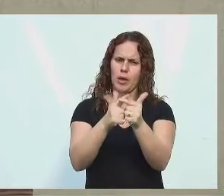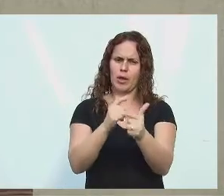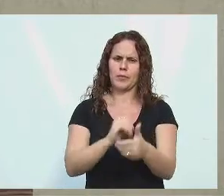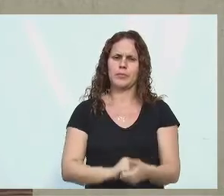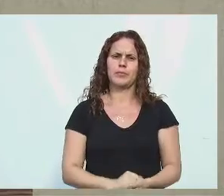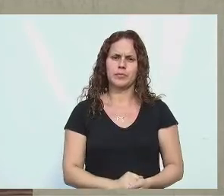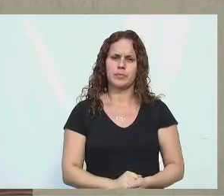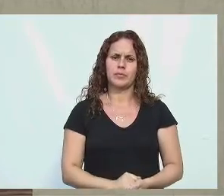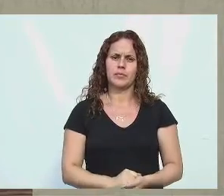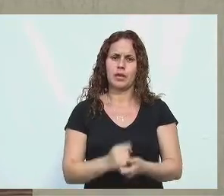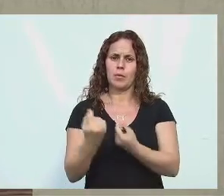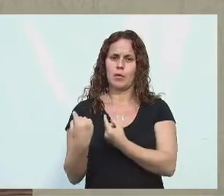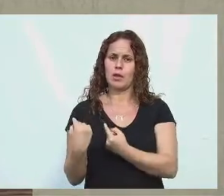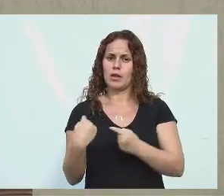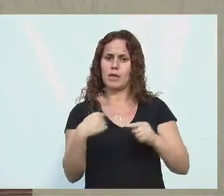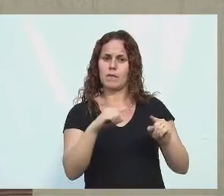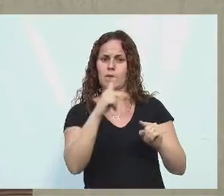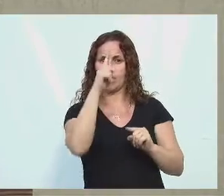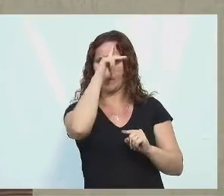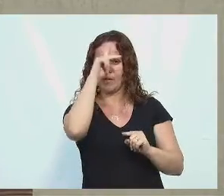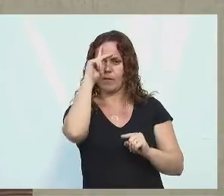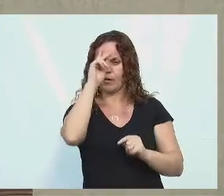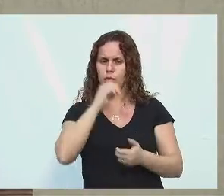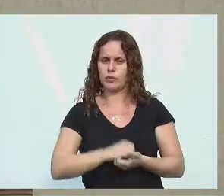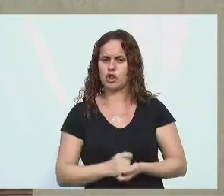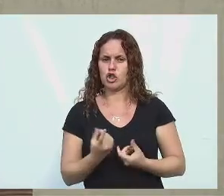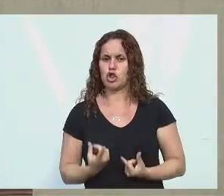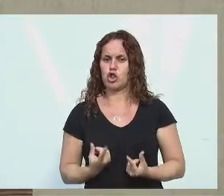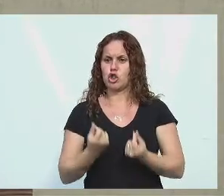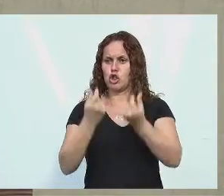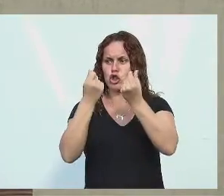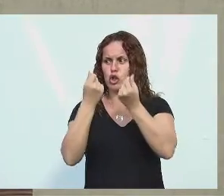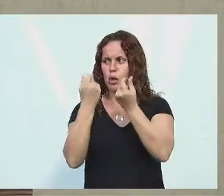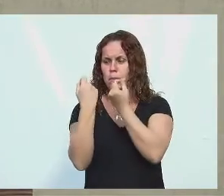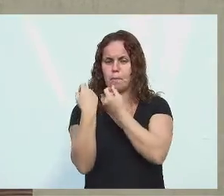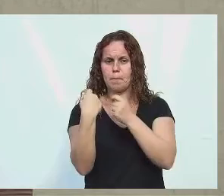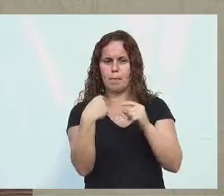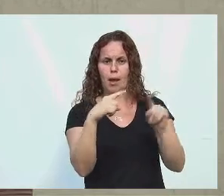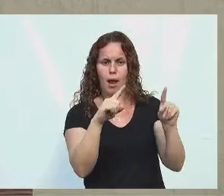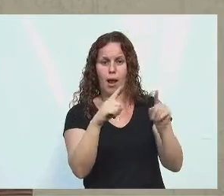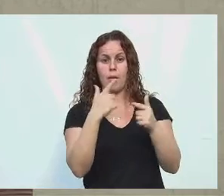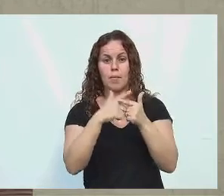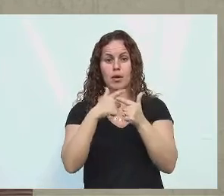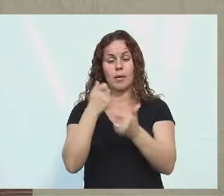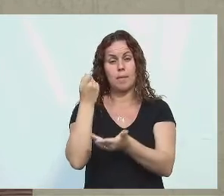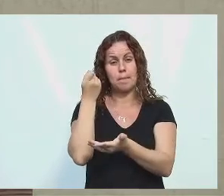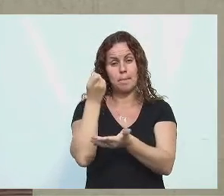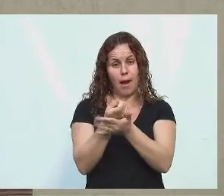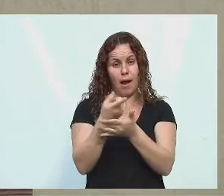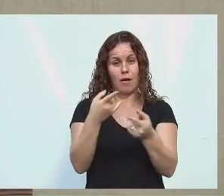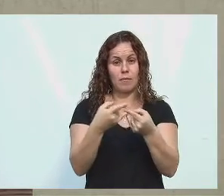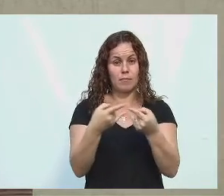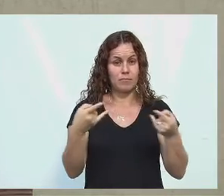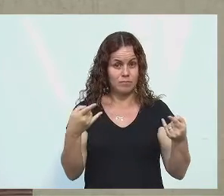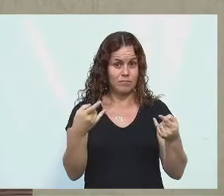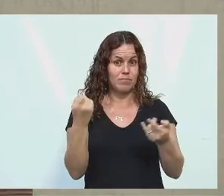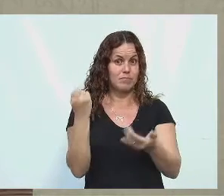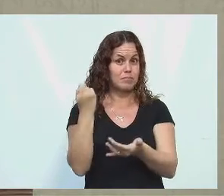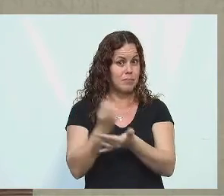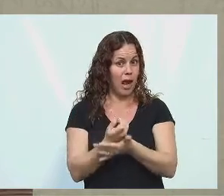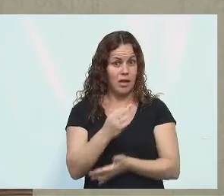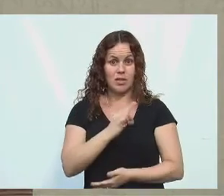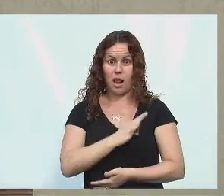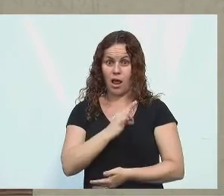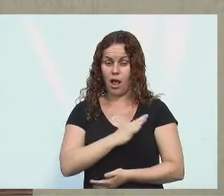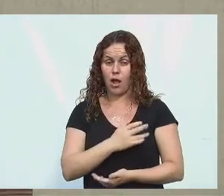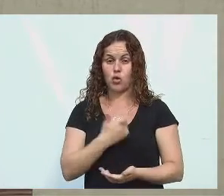que vocês vão devolver para o Executivo. Porque muitas das vezes poder pagar a folha de pagamento. Não existe